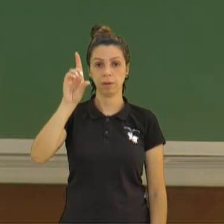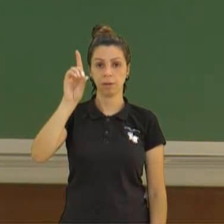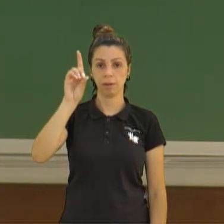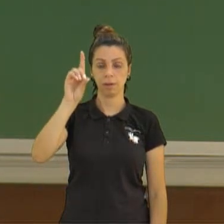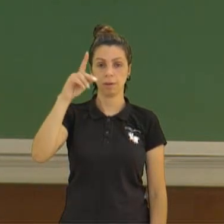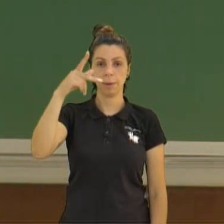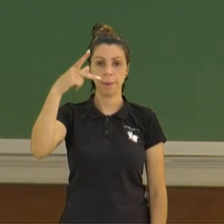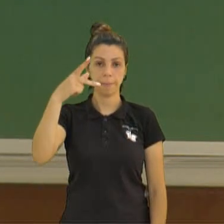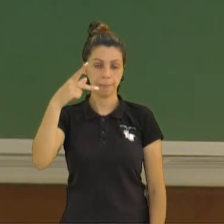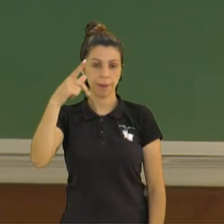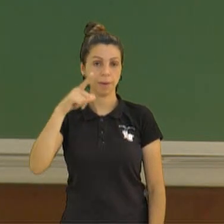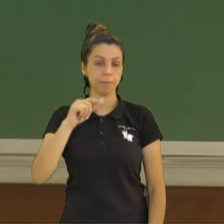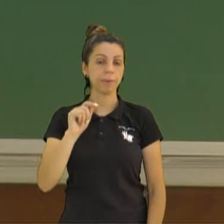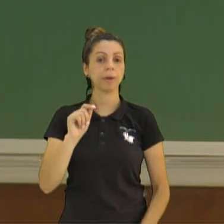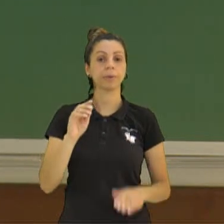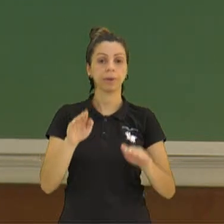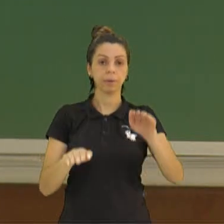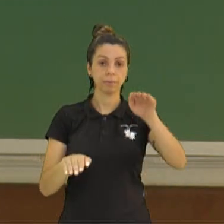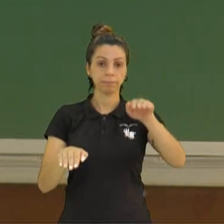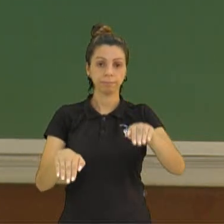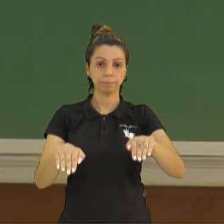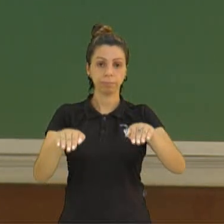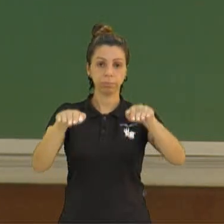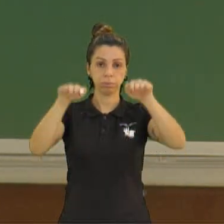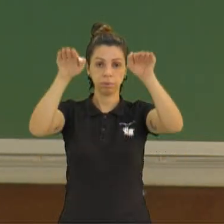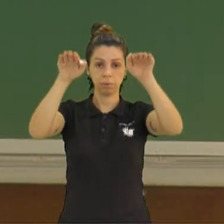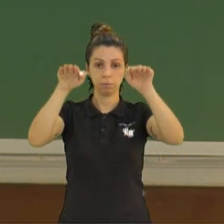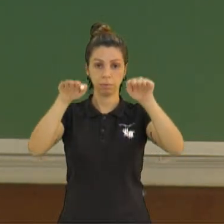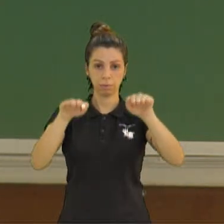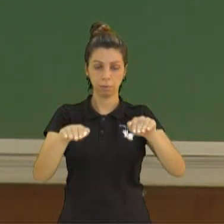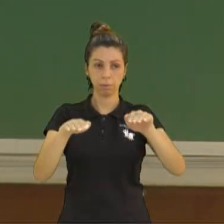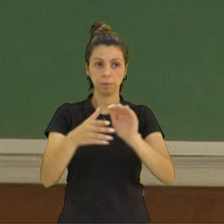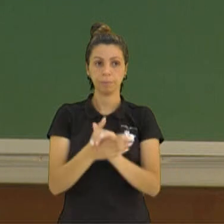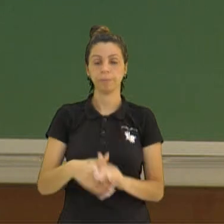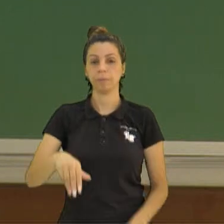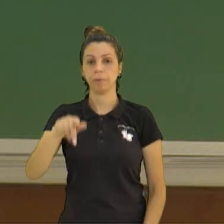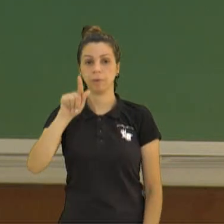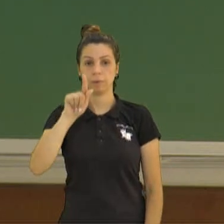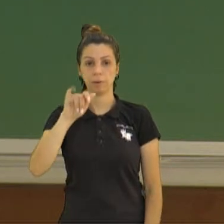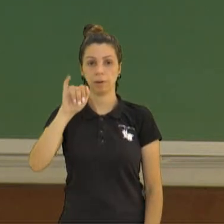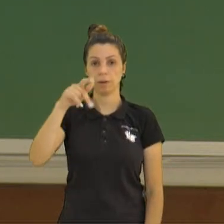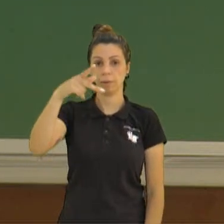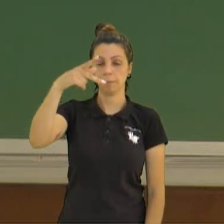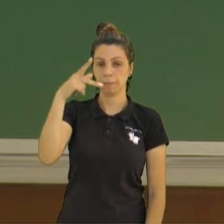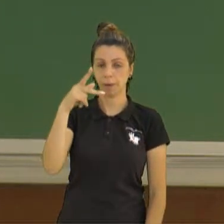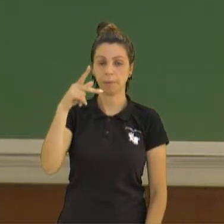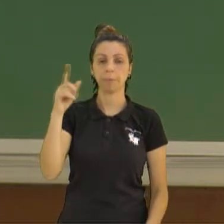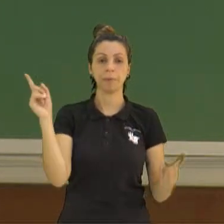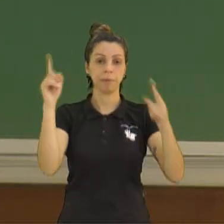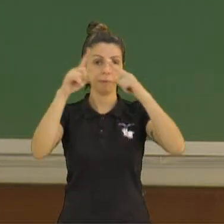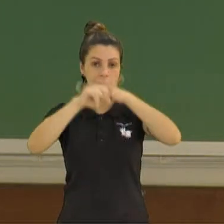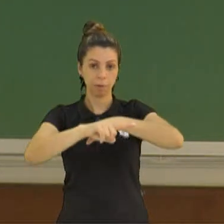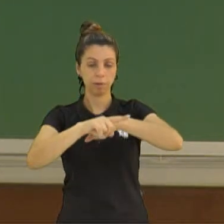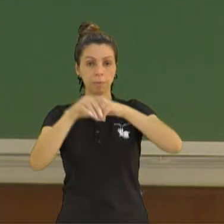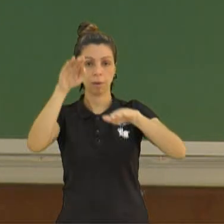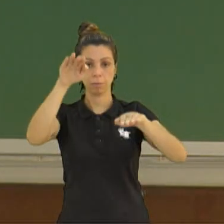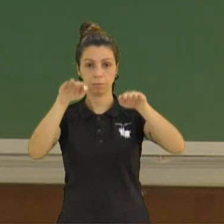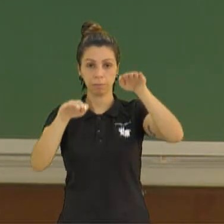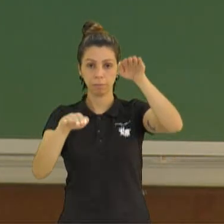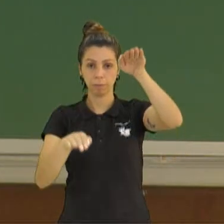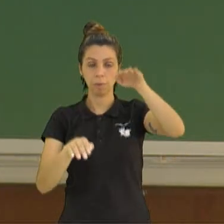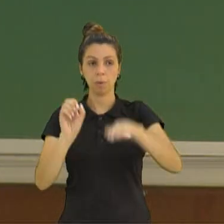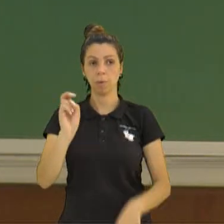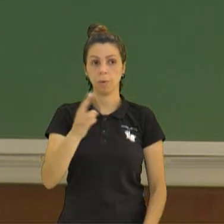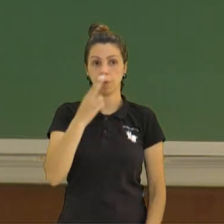E GIP. Para quê? Grandezas inversamente proporcionais. Ou então você vai